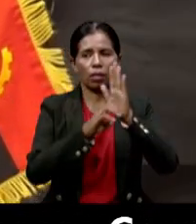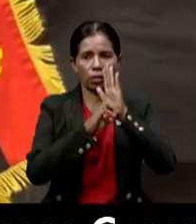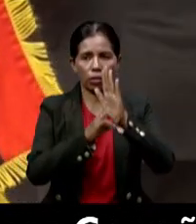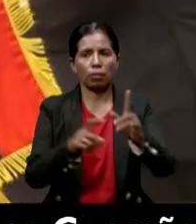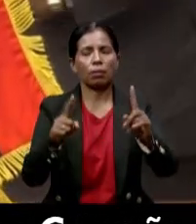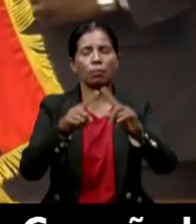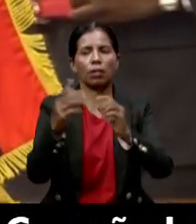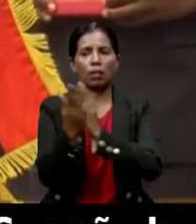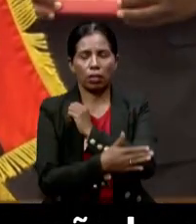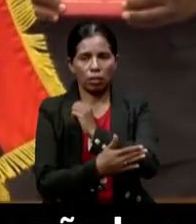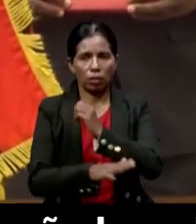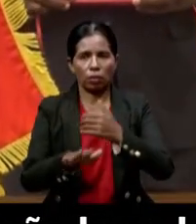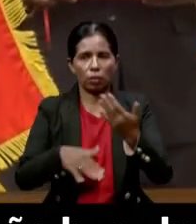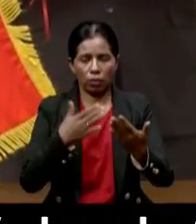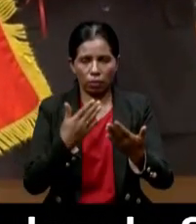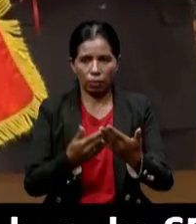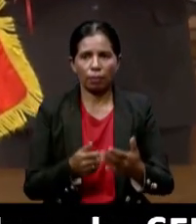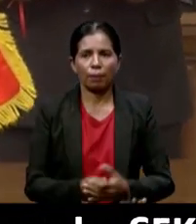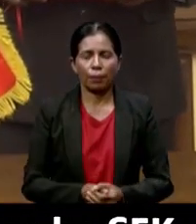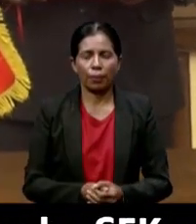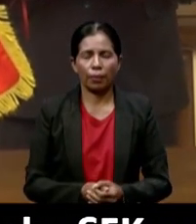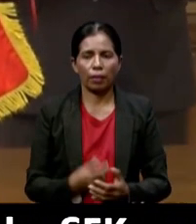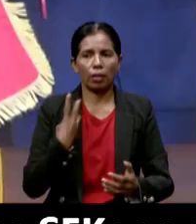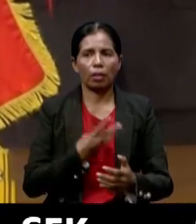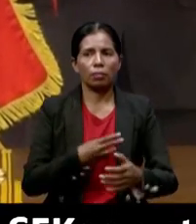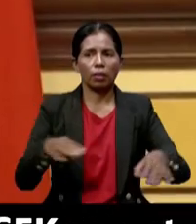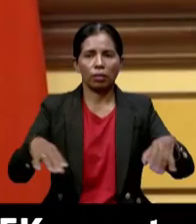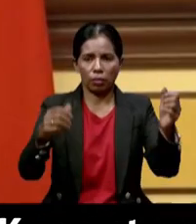nação lusófono Sira. As relações são excepcionais,